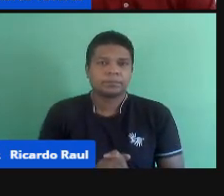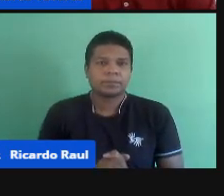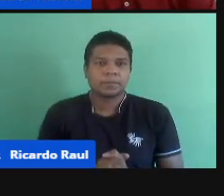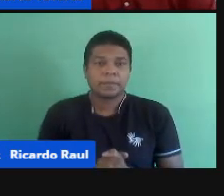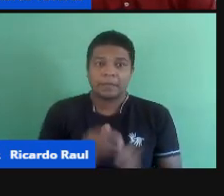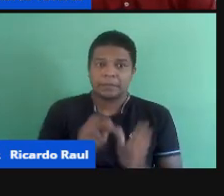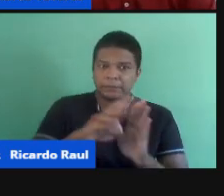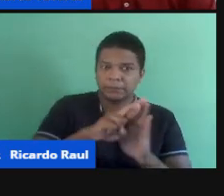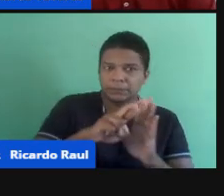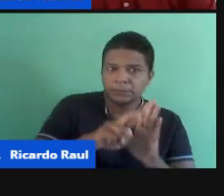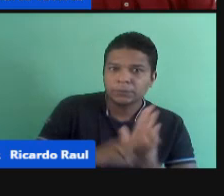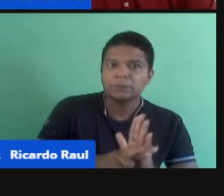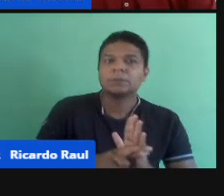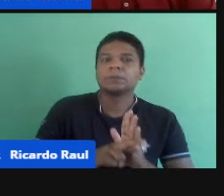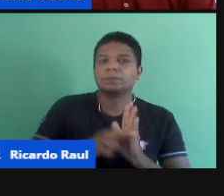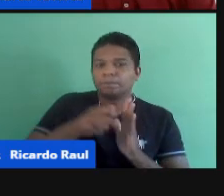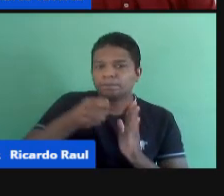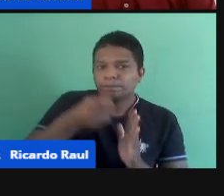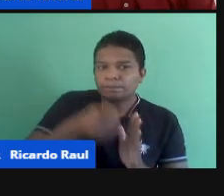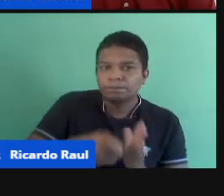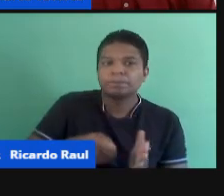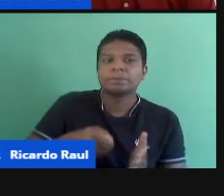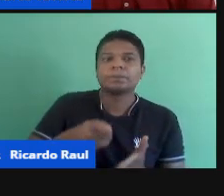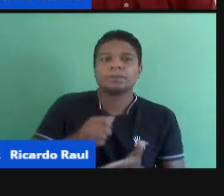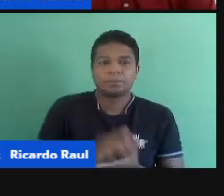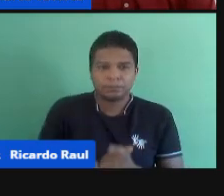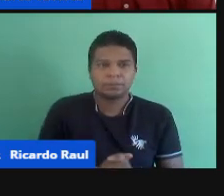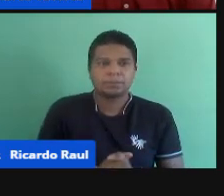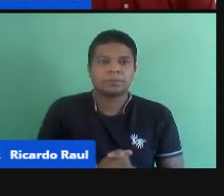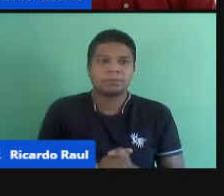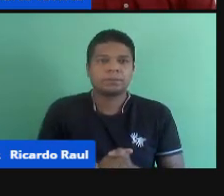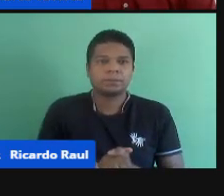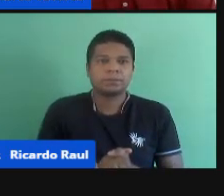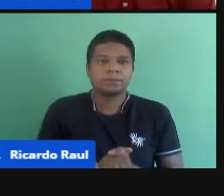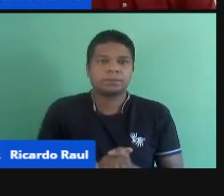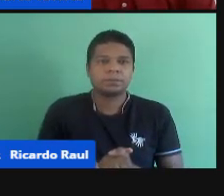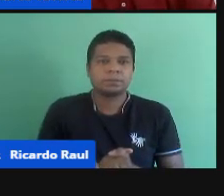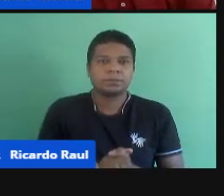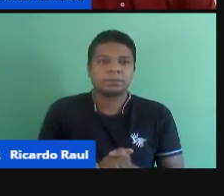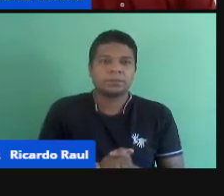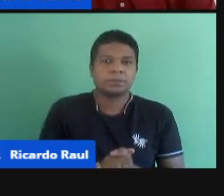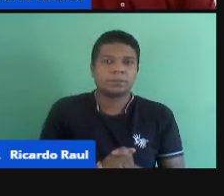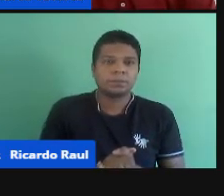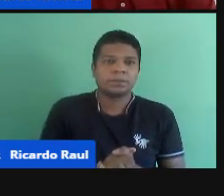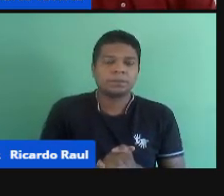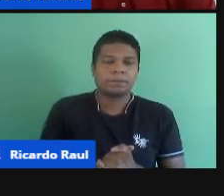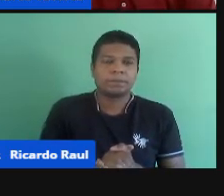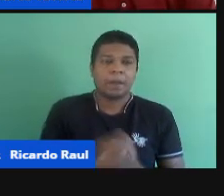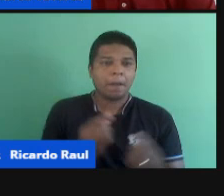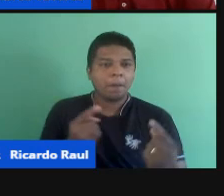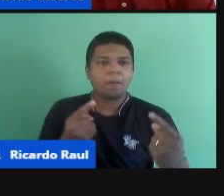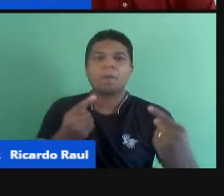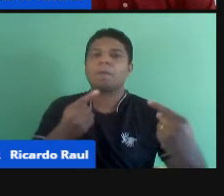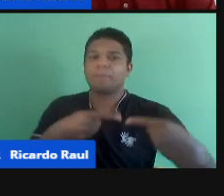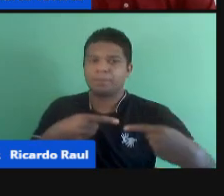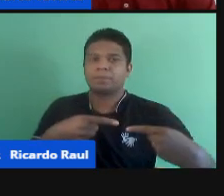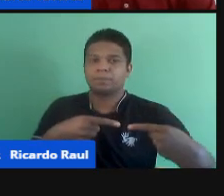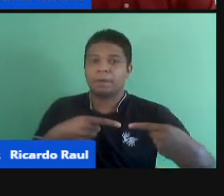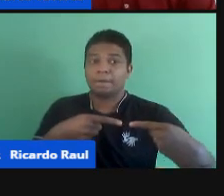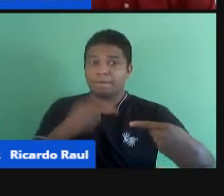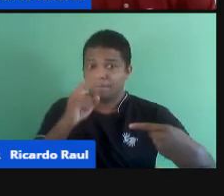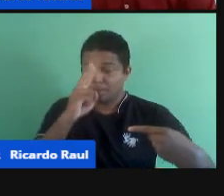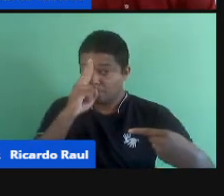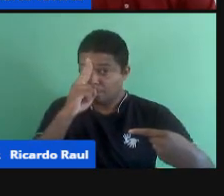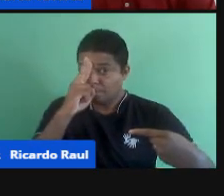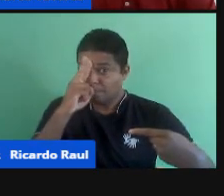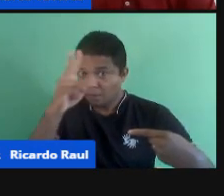regras do GERES e aí a gente já tem realmente um nível de competição um pouco mais forte